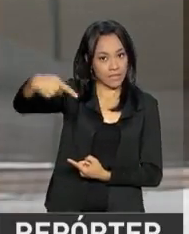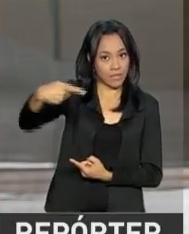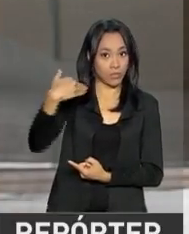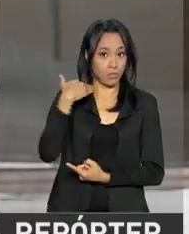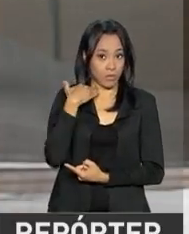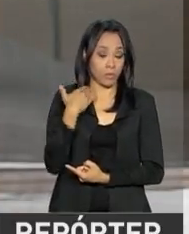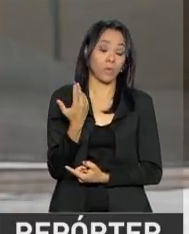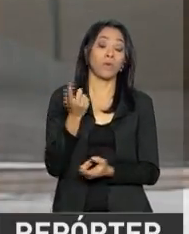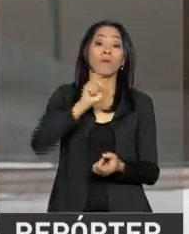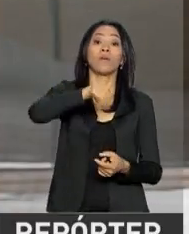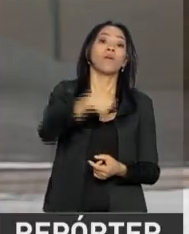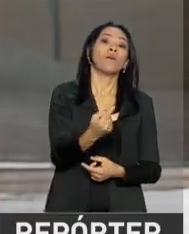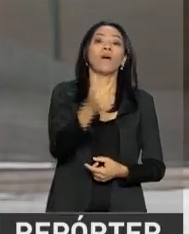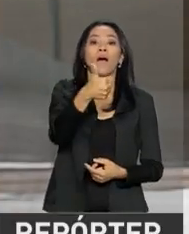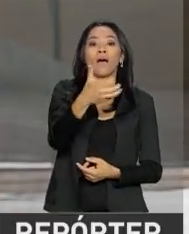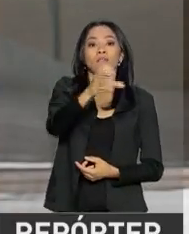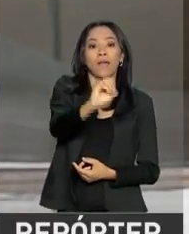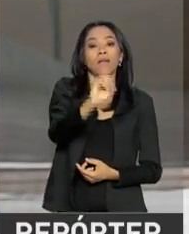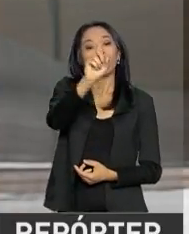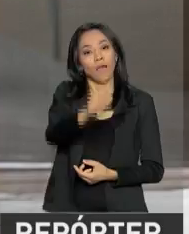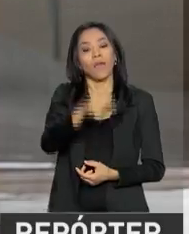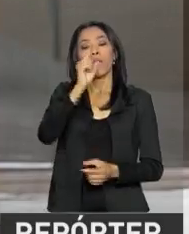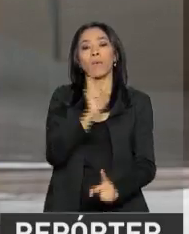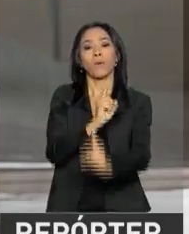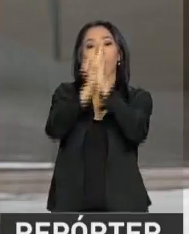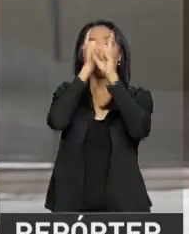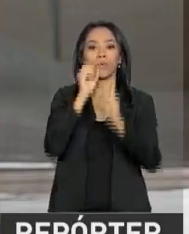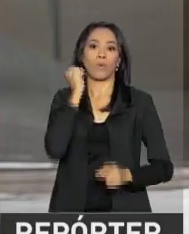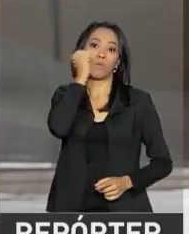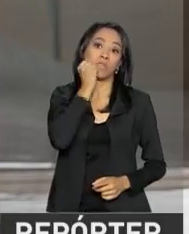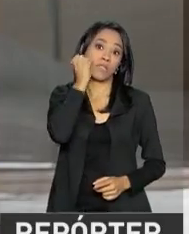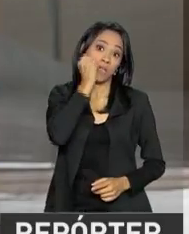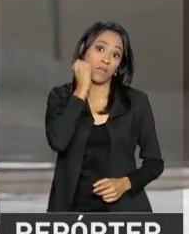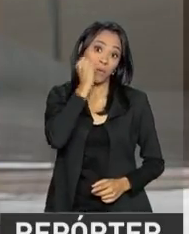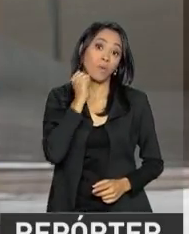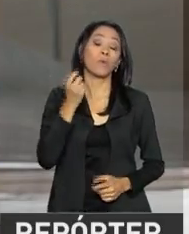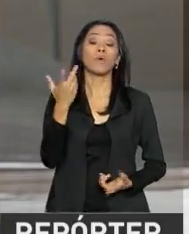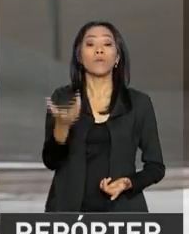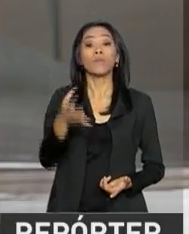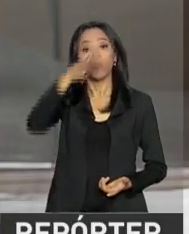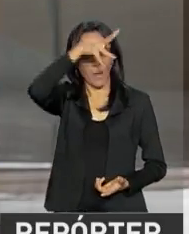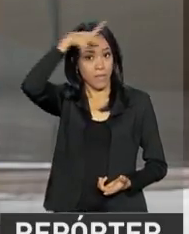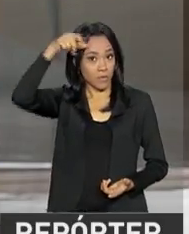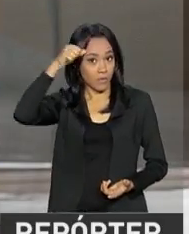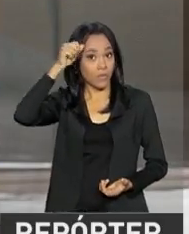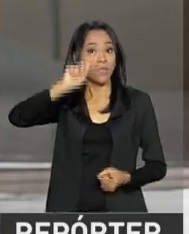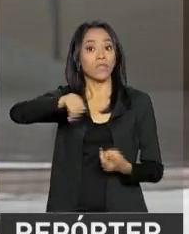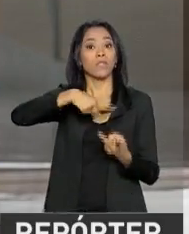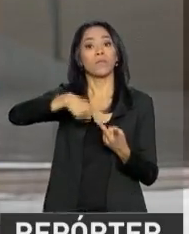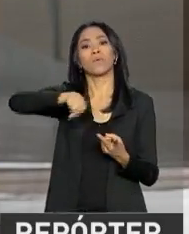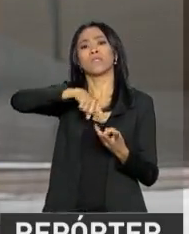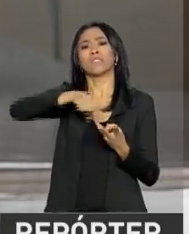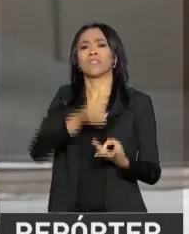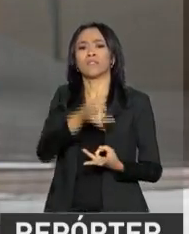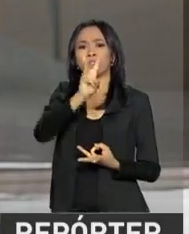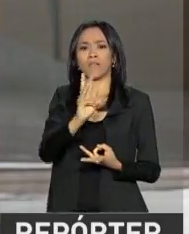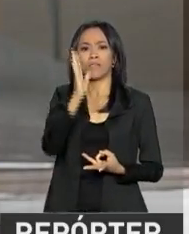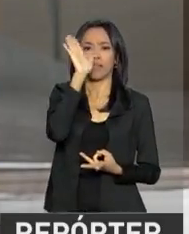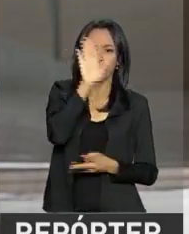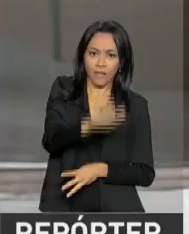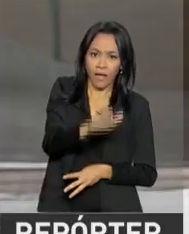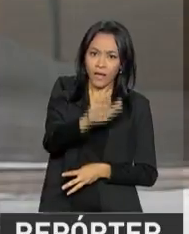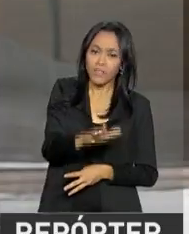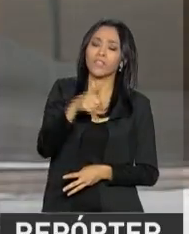às 10 horas o encontro será com o senador eduardo braga do amazonas e às três da tarde com o deputado japas